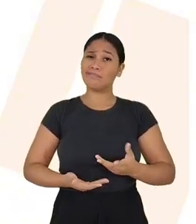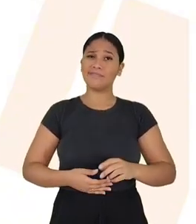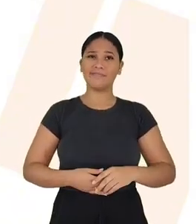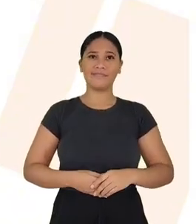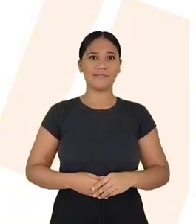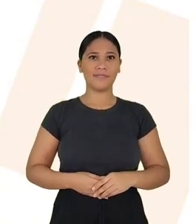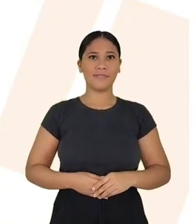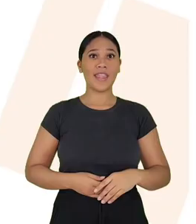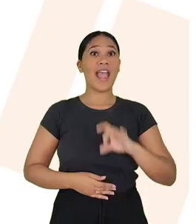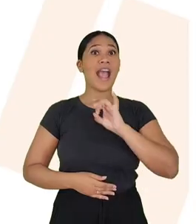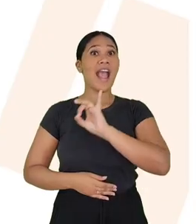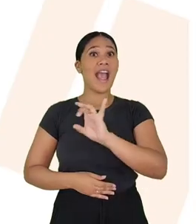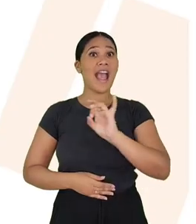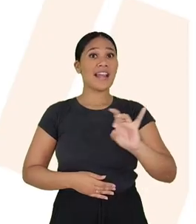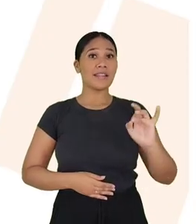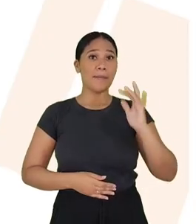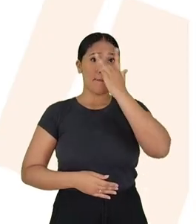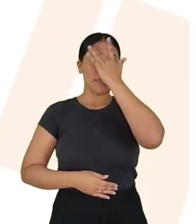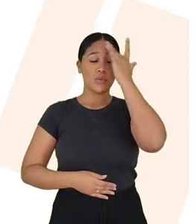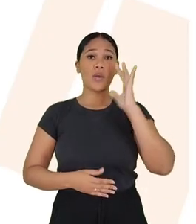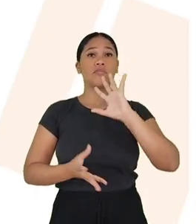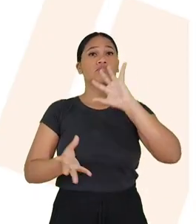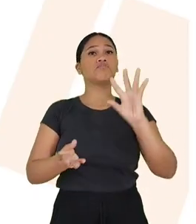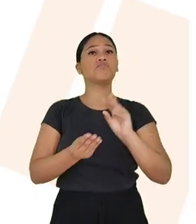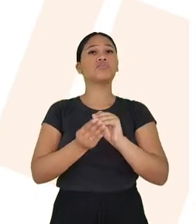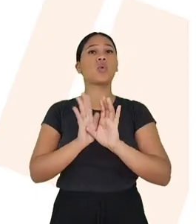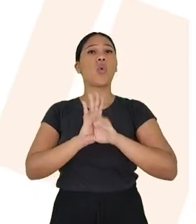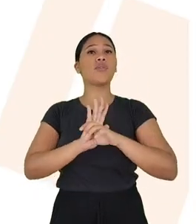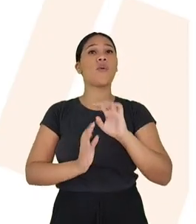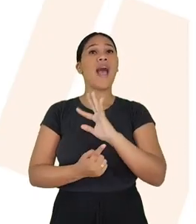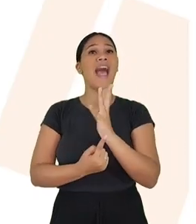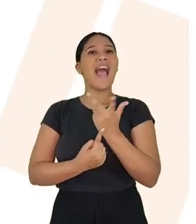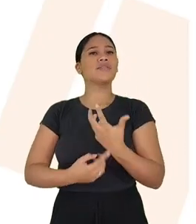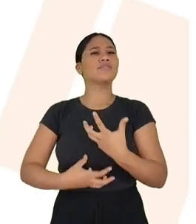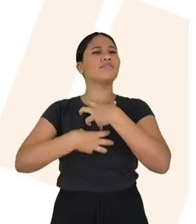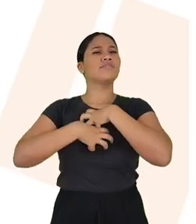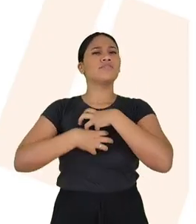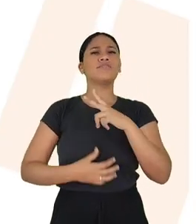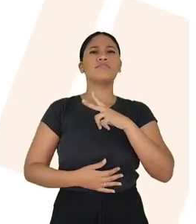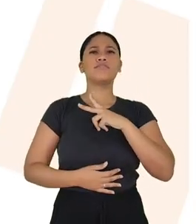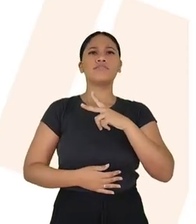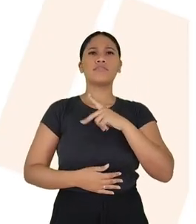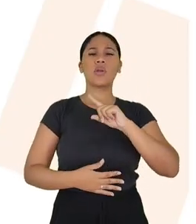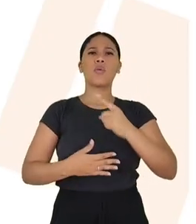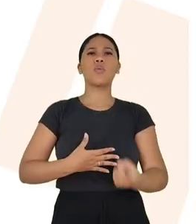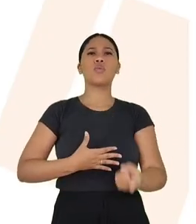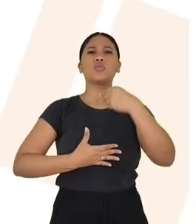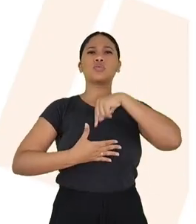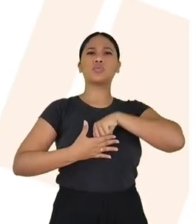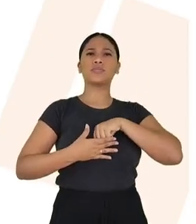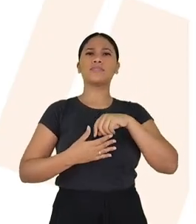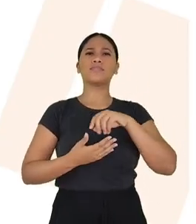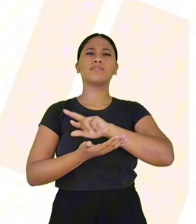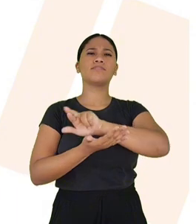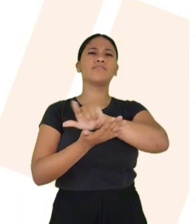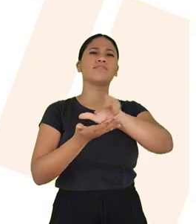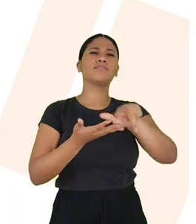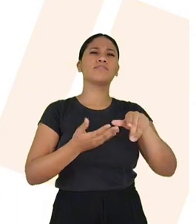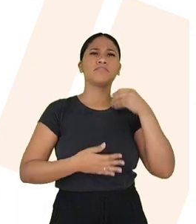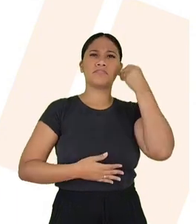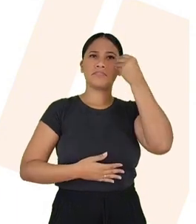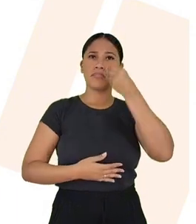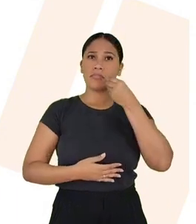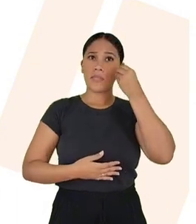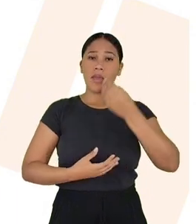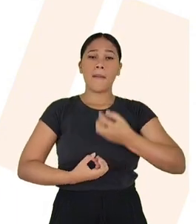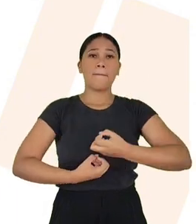arte. Cada pessoa é capaz de definir arte de sua maneira, a partir da ideia de que ela é